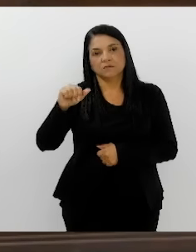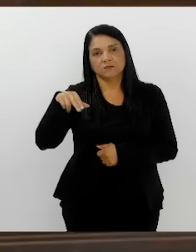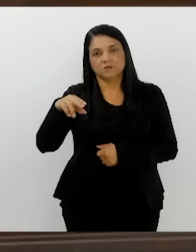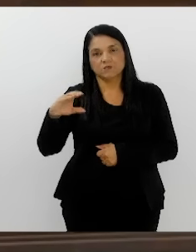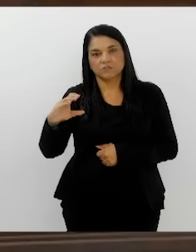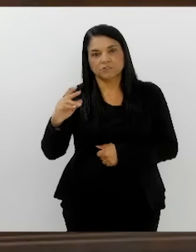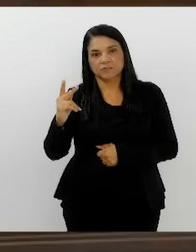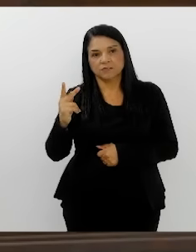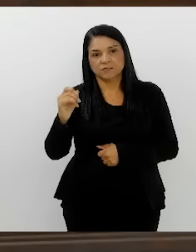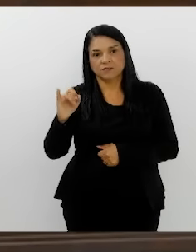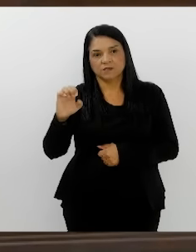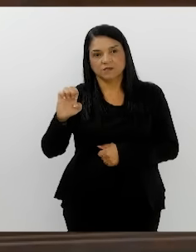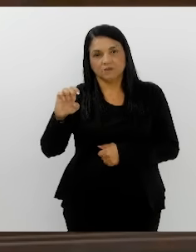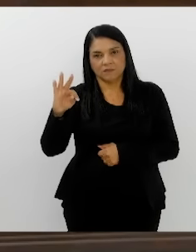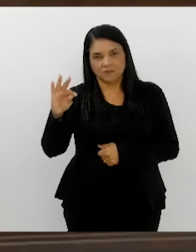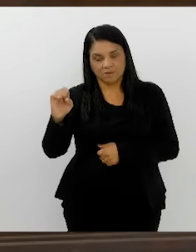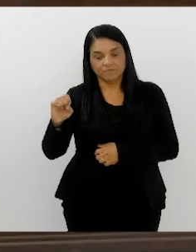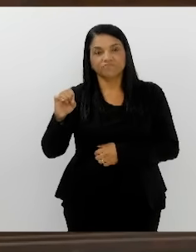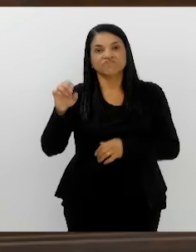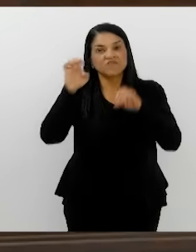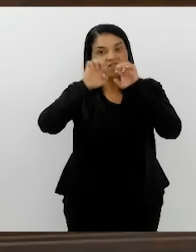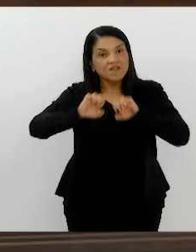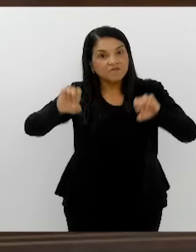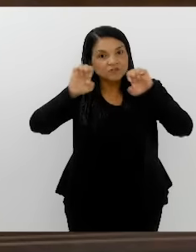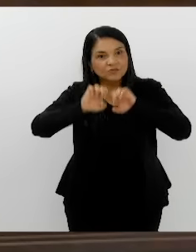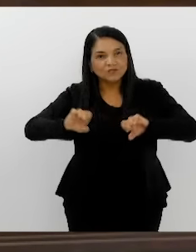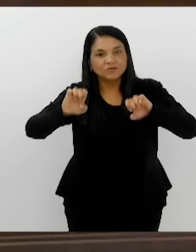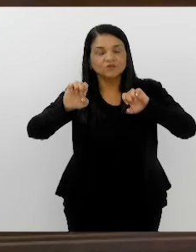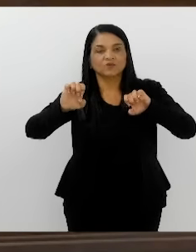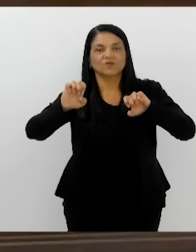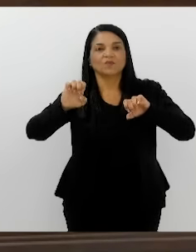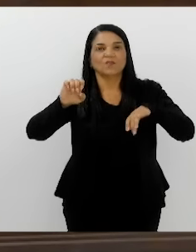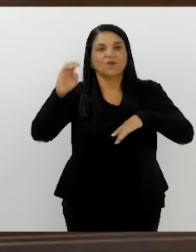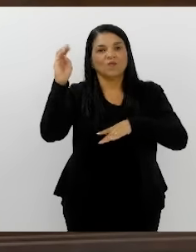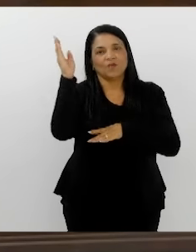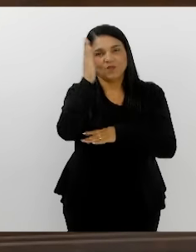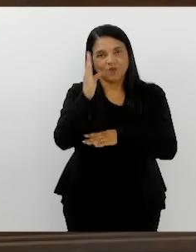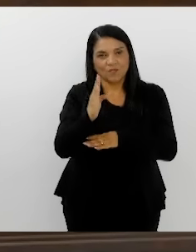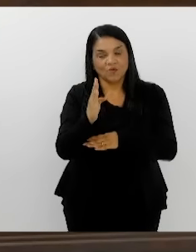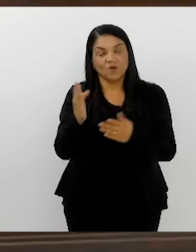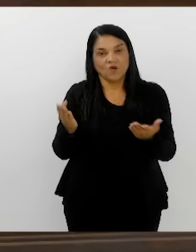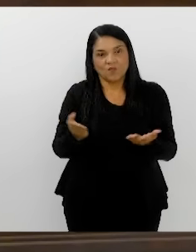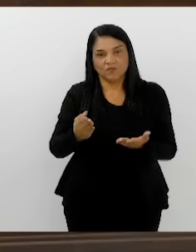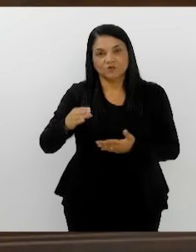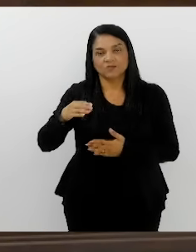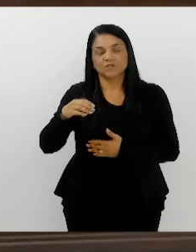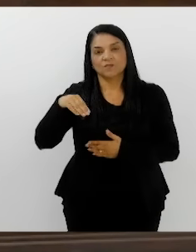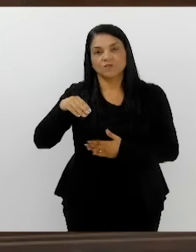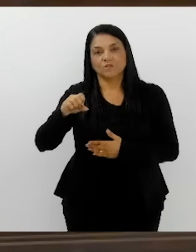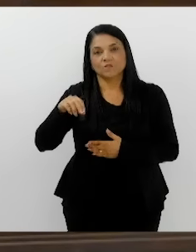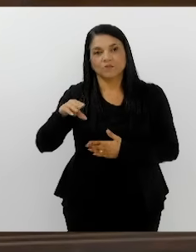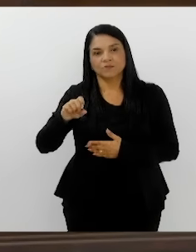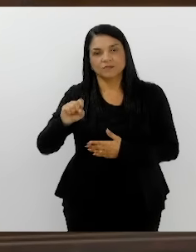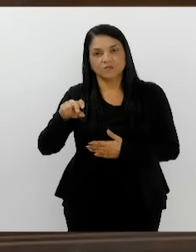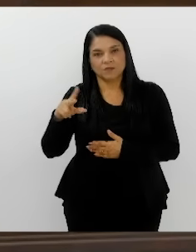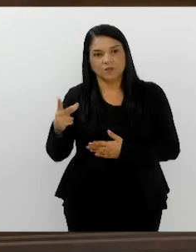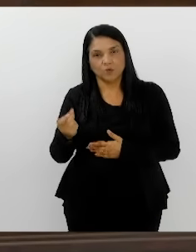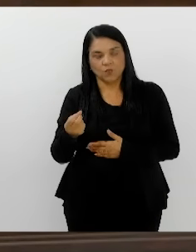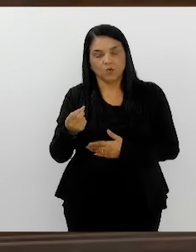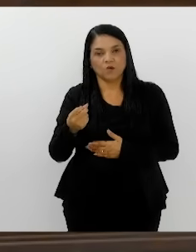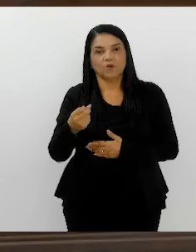levou o Evangelho para os 4 cantos do país, e hoje, Monsenhor João Cladias, com seus filhos